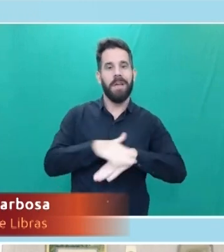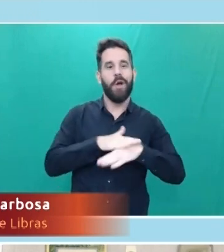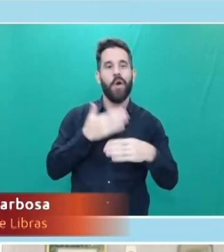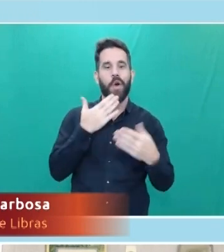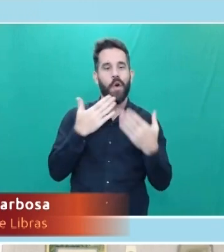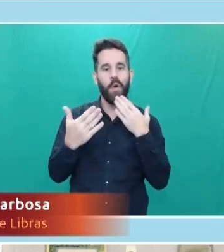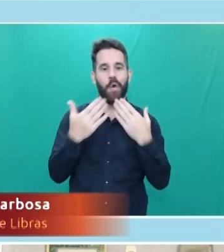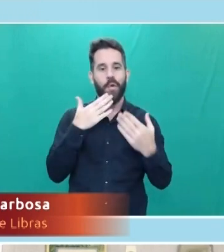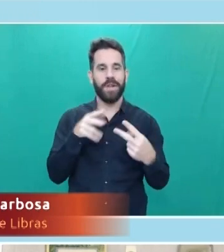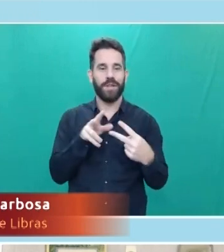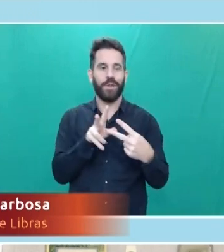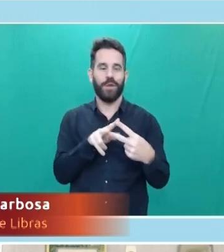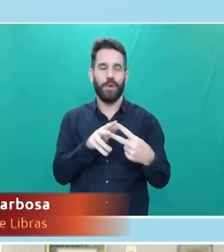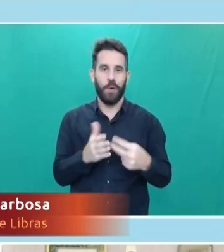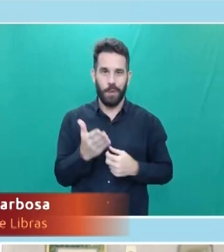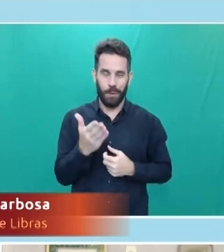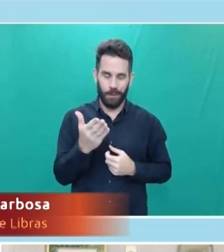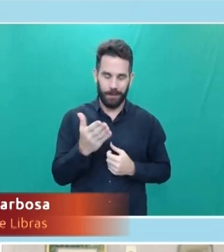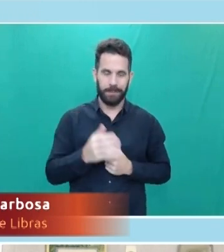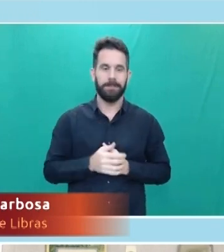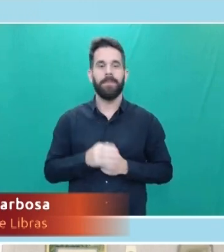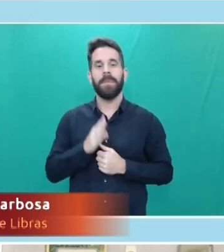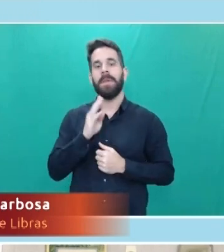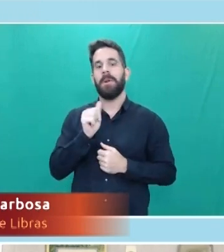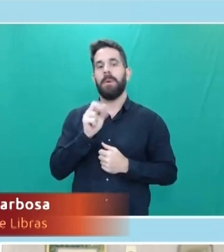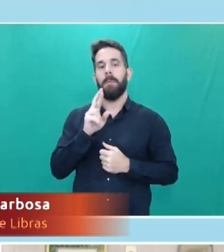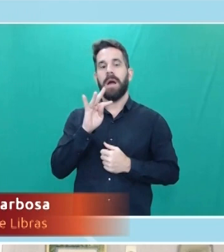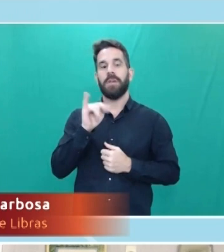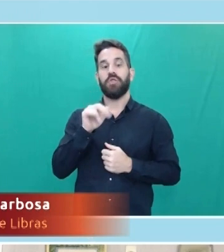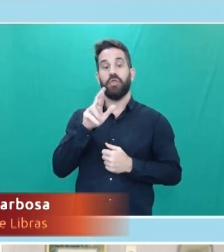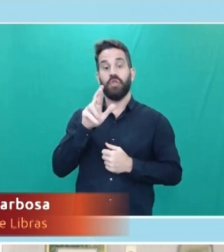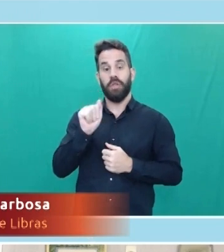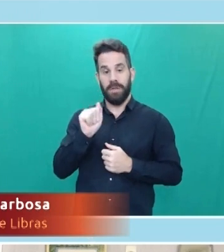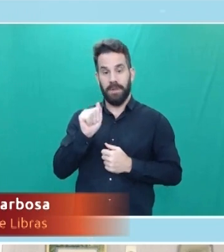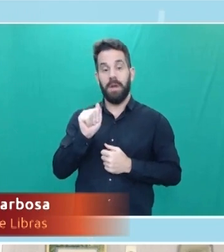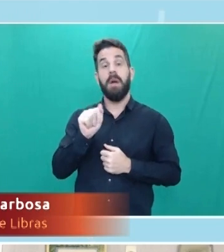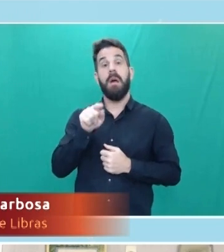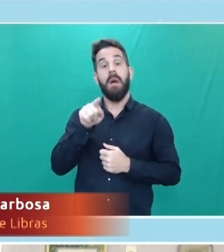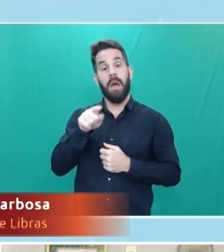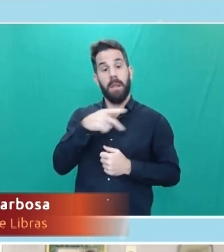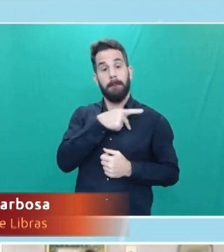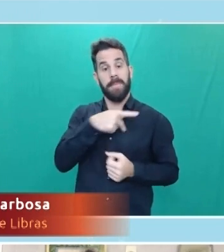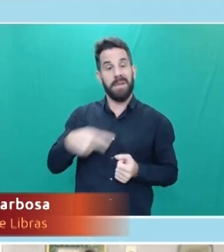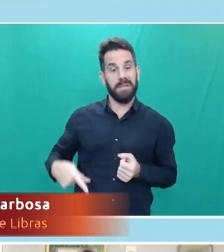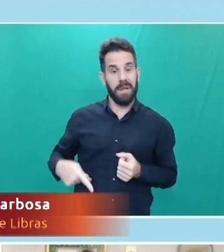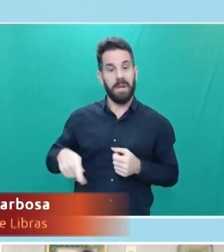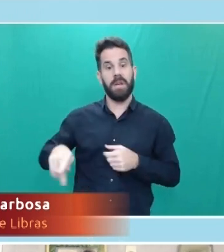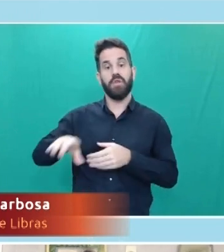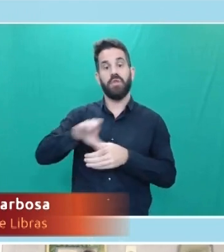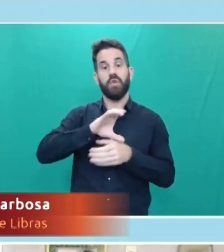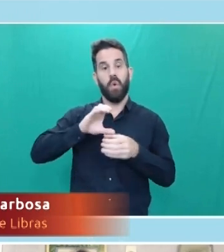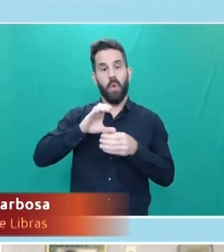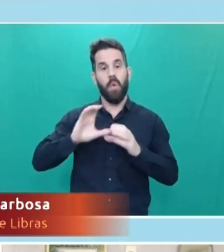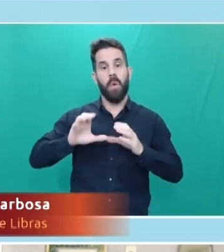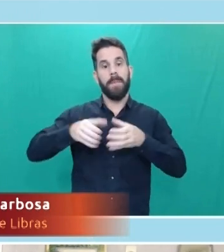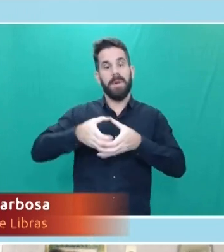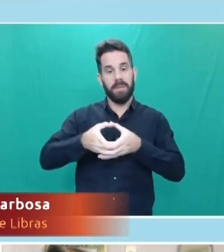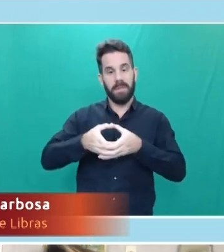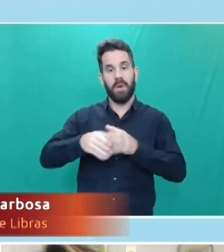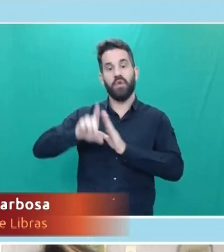de hoje. E eles são a Bartira Miranda, que é presidente da Comissão de Direito Criminal da OAB Goiás. Olá,